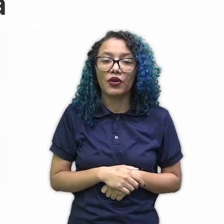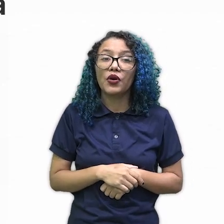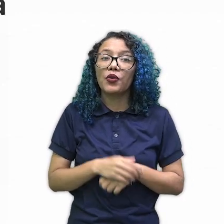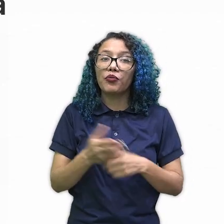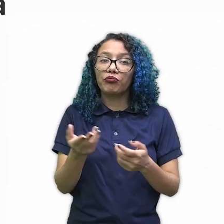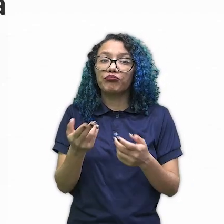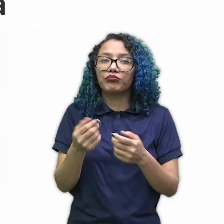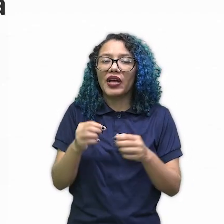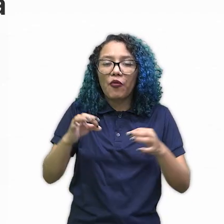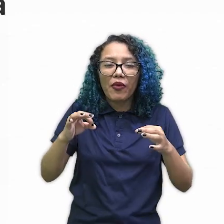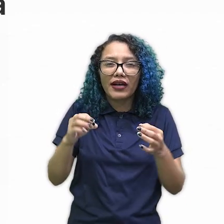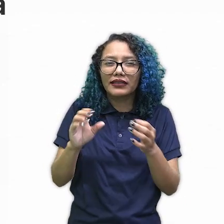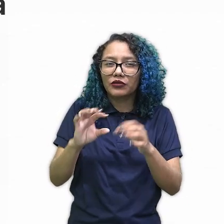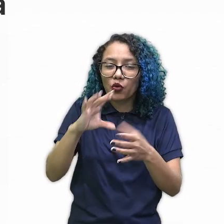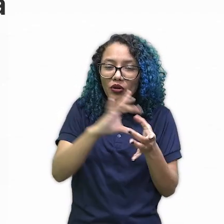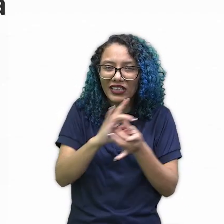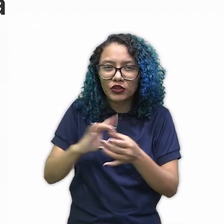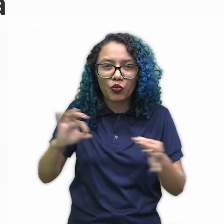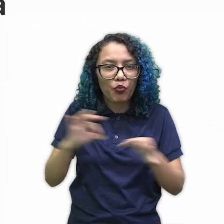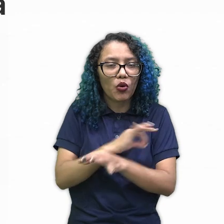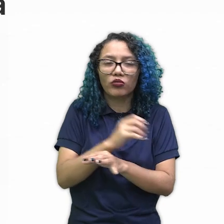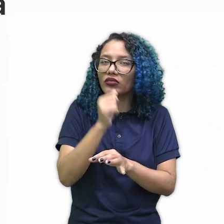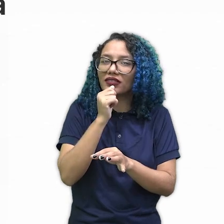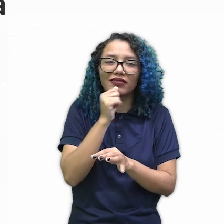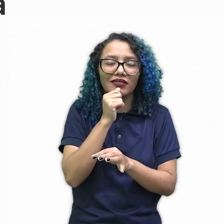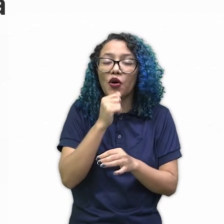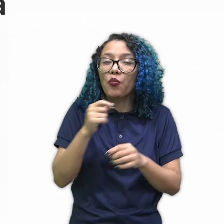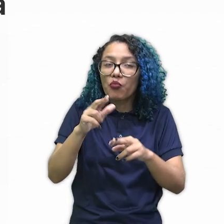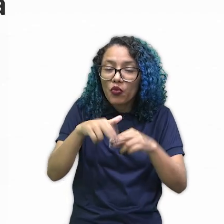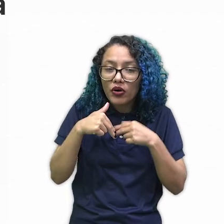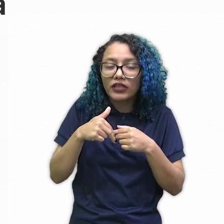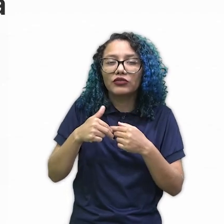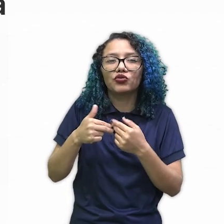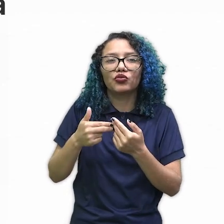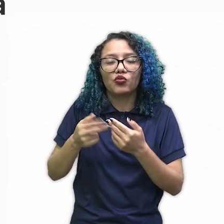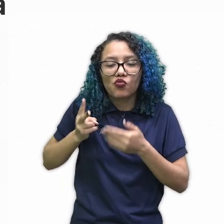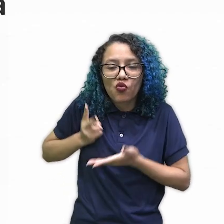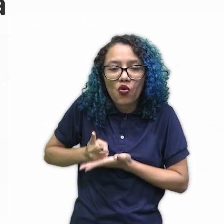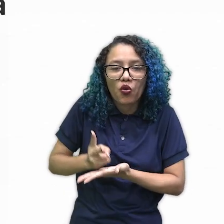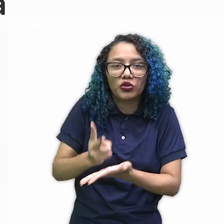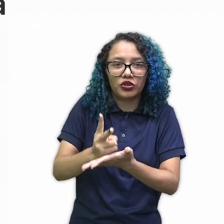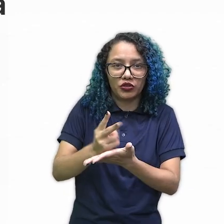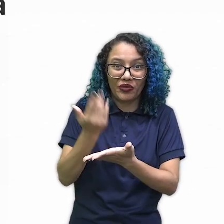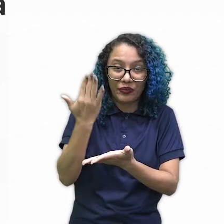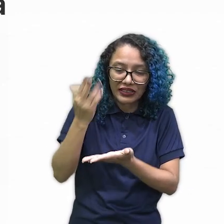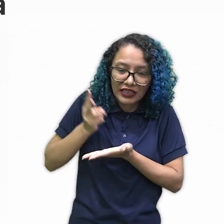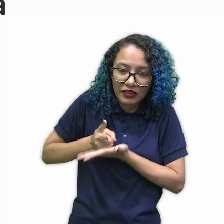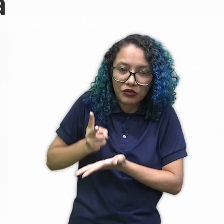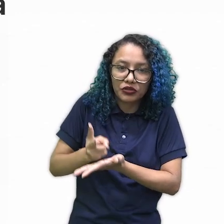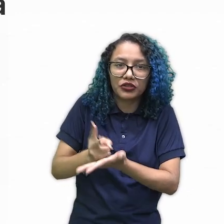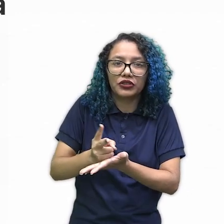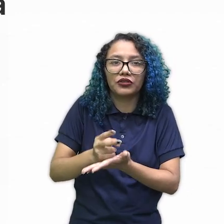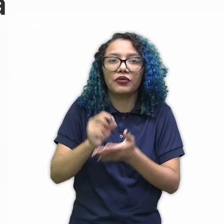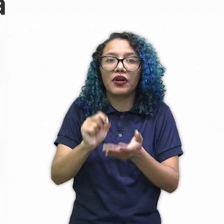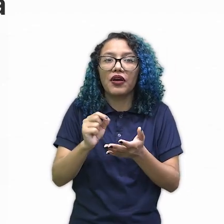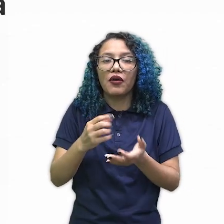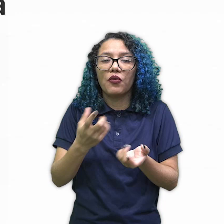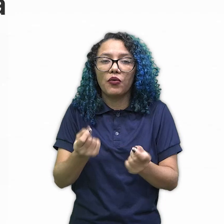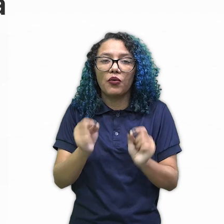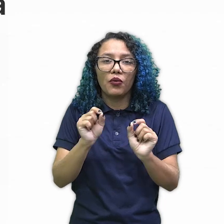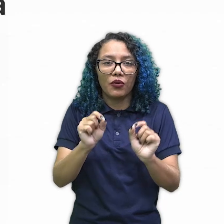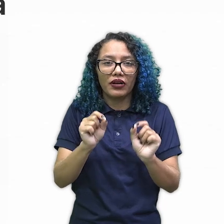Então, todas as frases no passado contínuo vai dar essa impressão. Eles estavam fazendo, eles